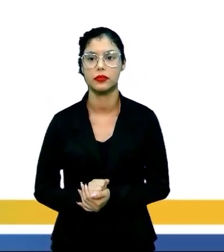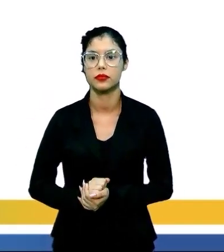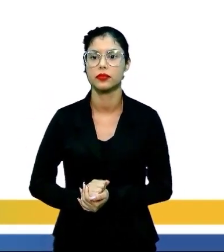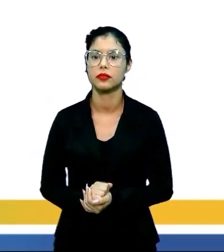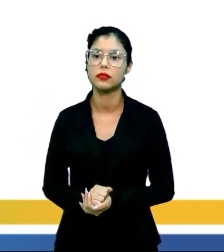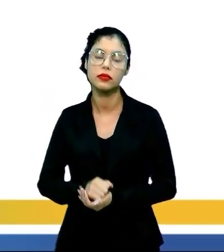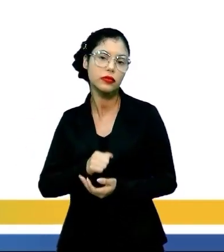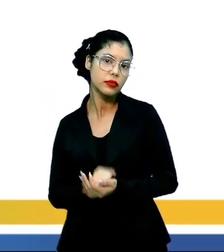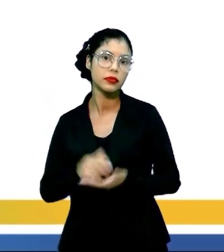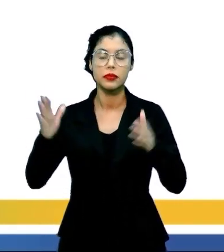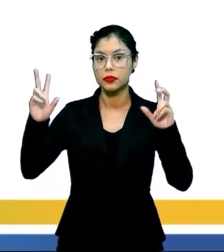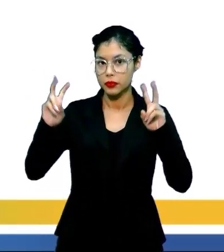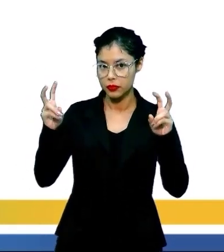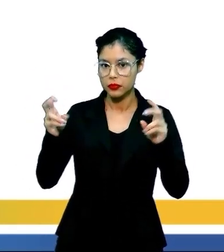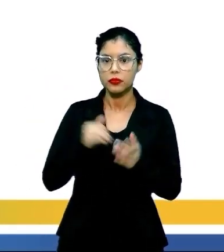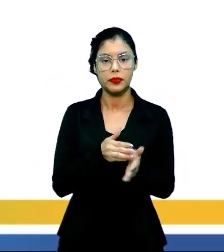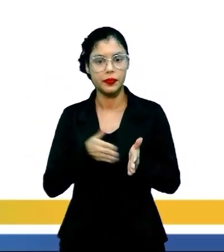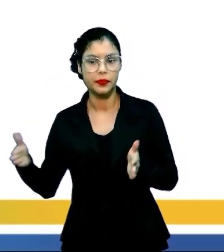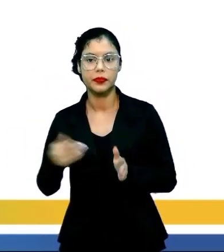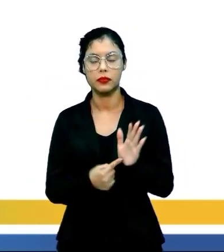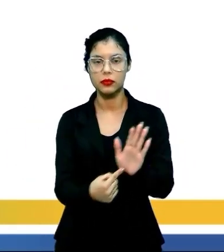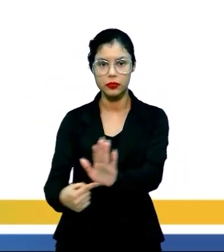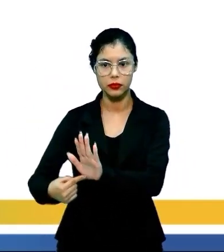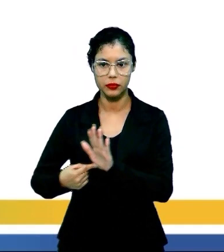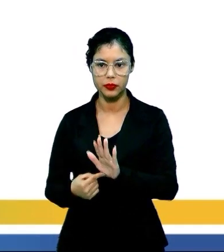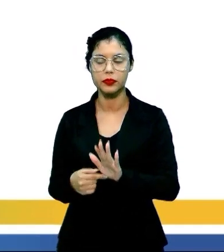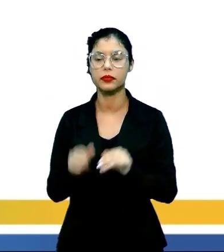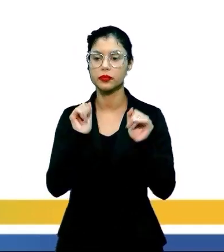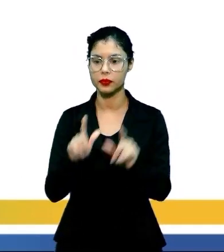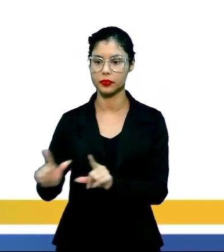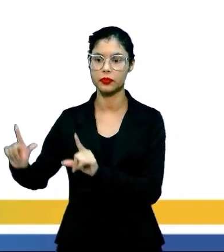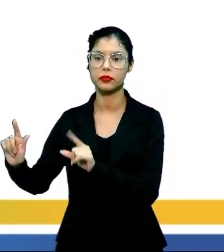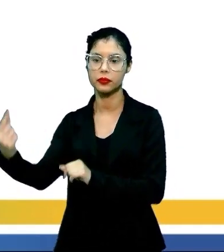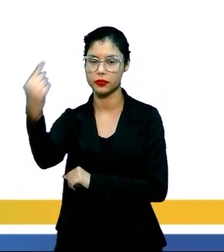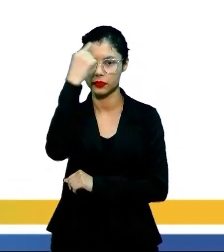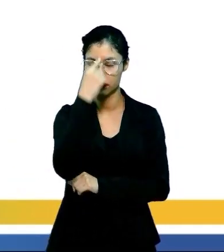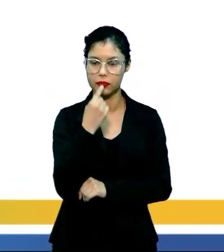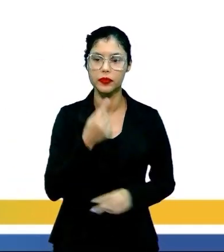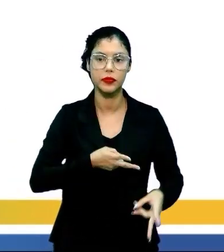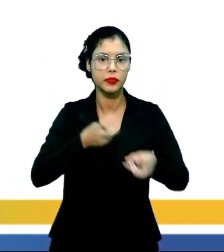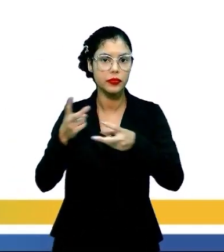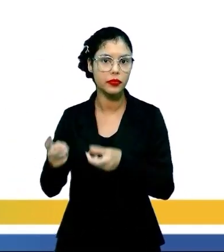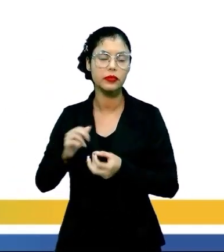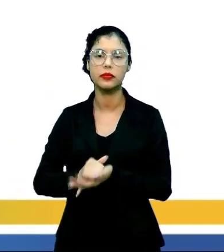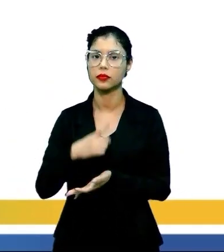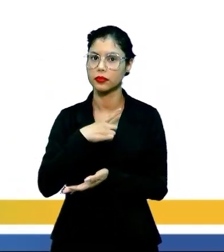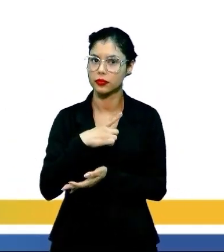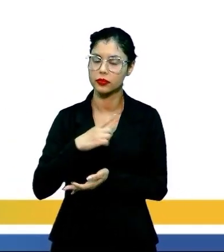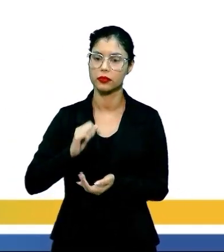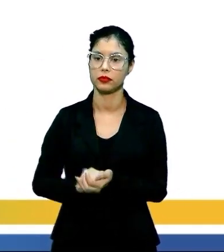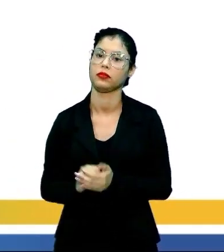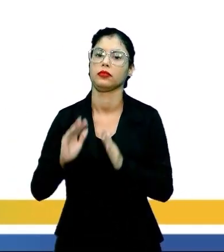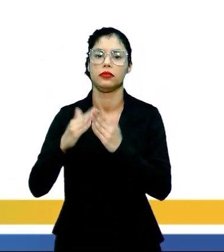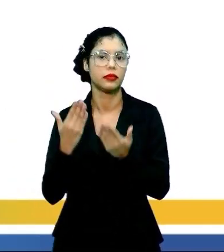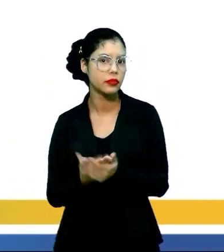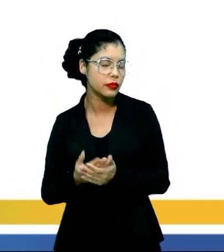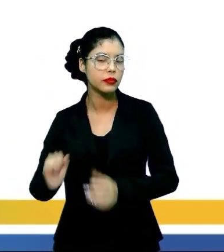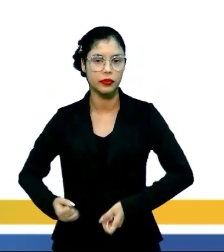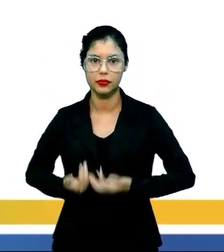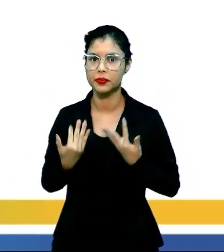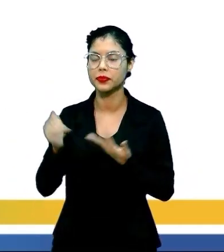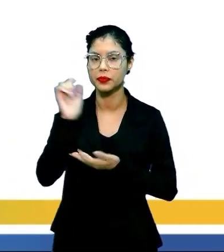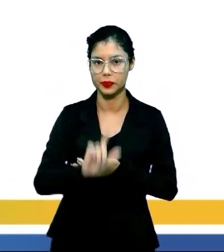pessoal, acerca dessa linha do tempo apresentada aí na tela para vocês, a gente percebe aí que nós temos as escolas ou